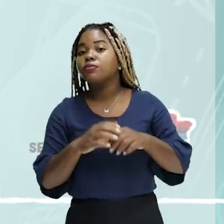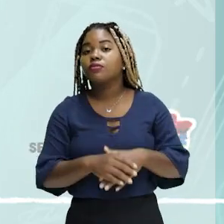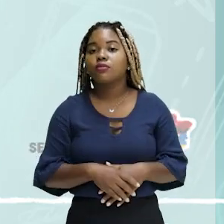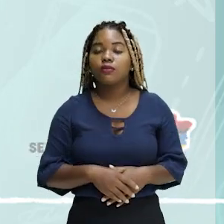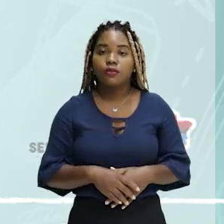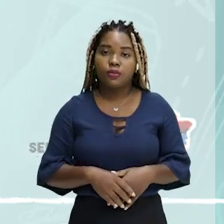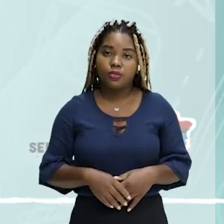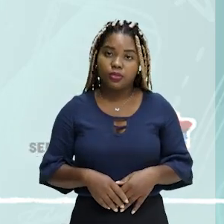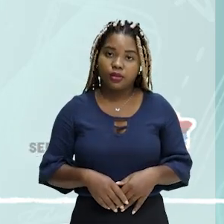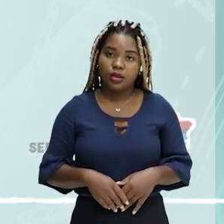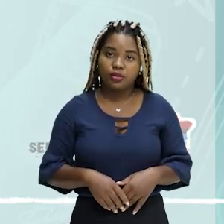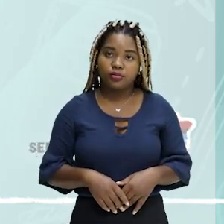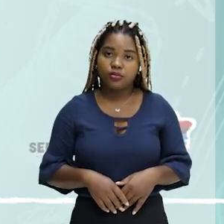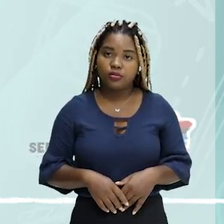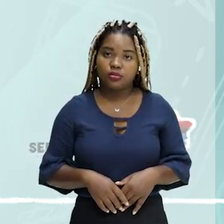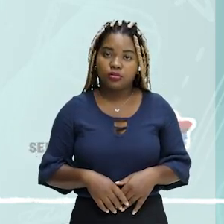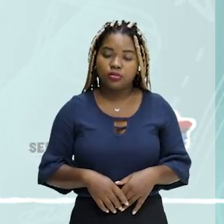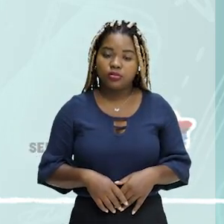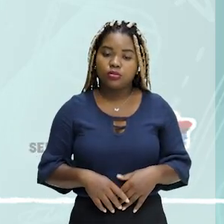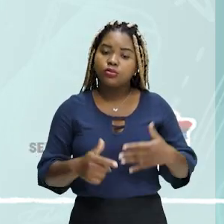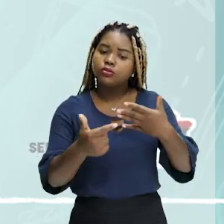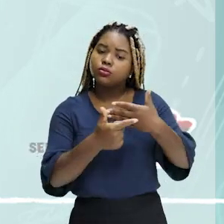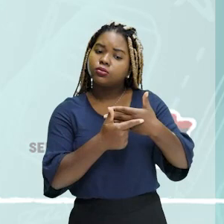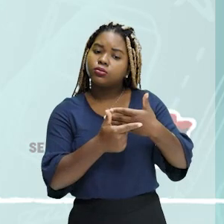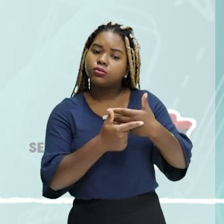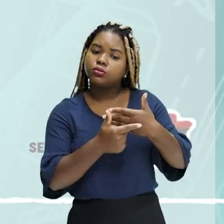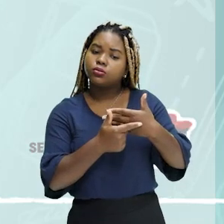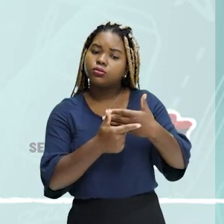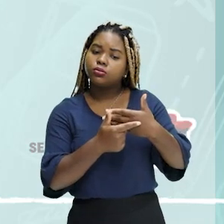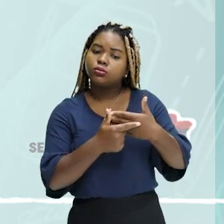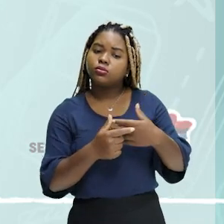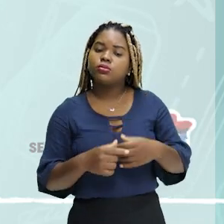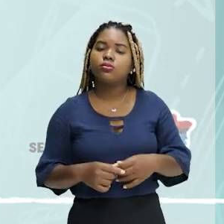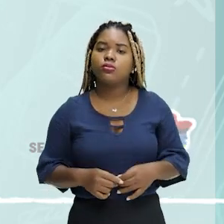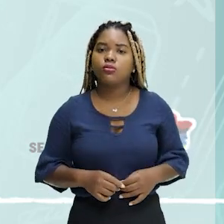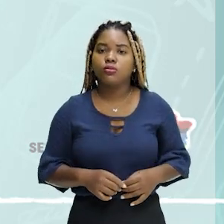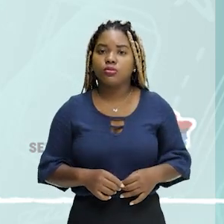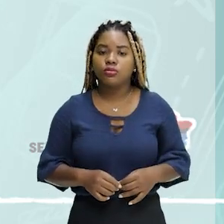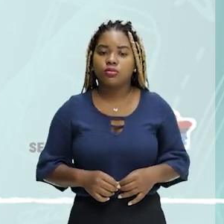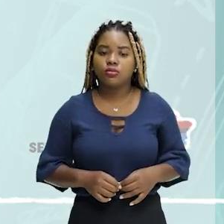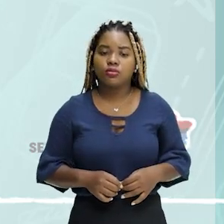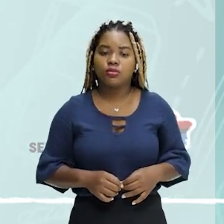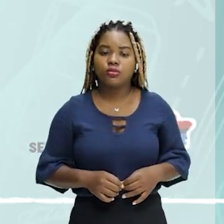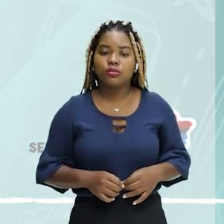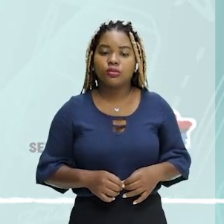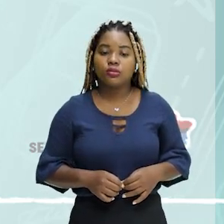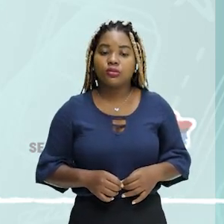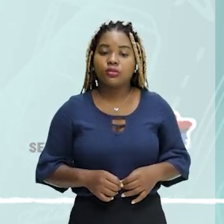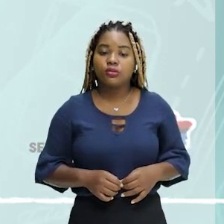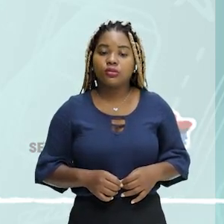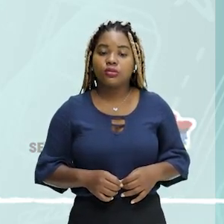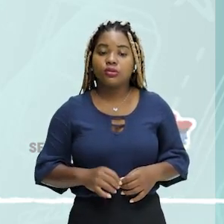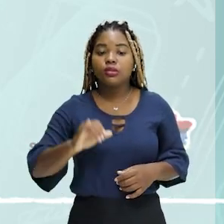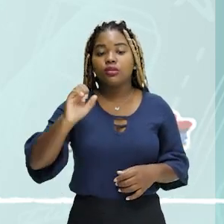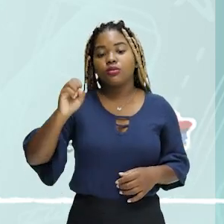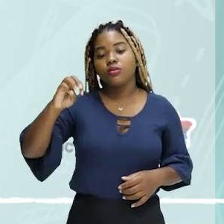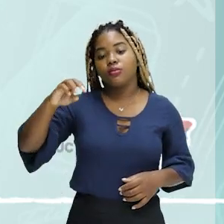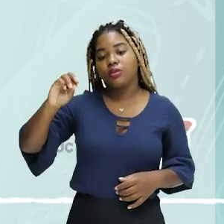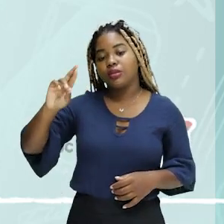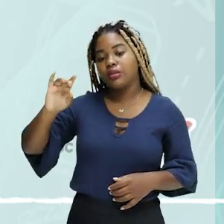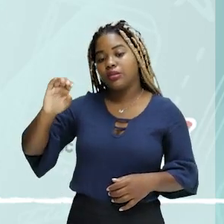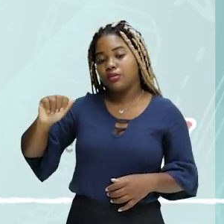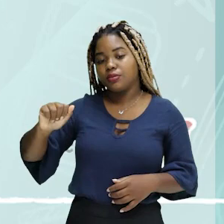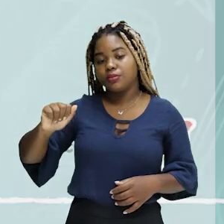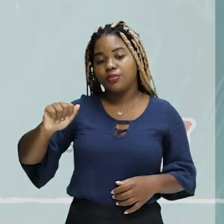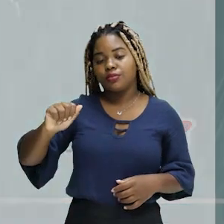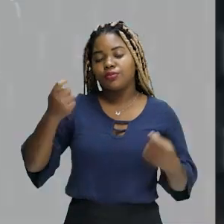Bom, olha só, falou de funções. Então, aqui nesse ponto, em isomeria, a